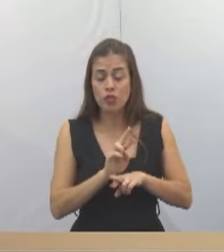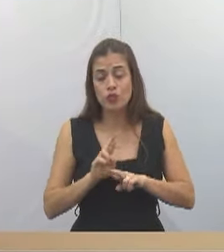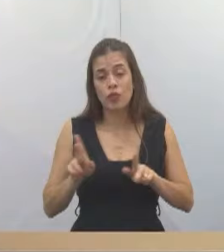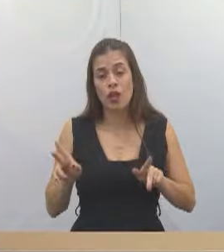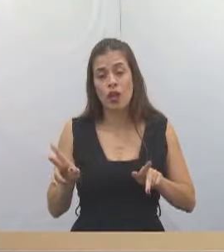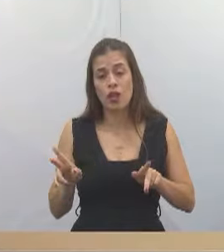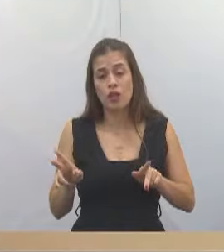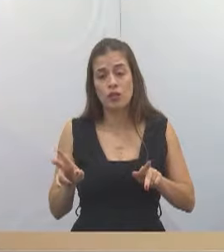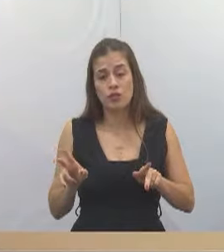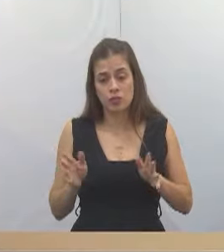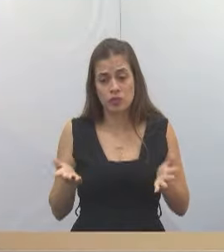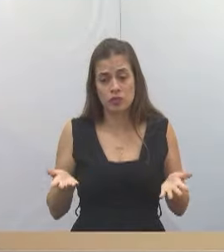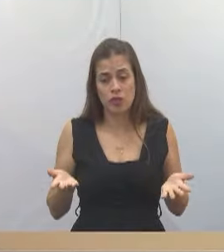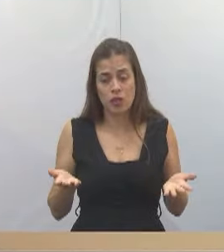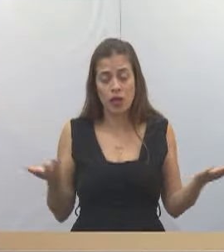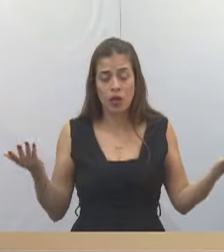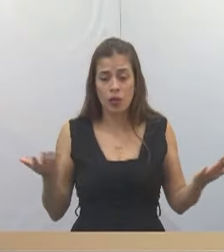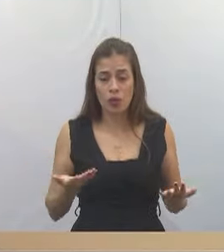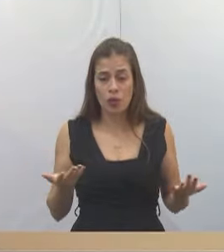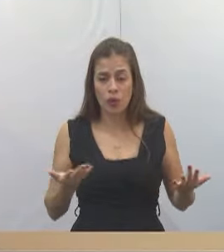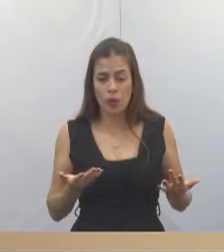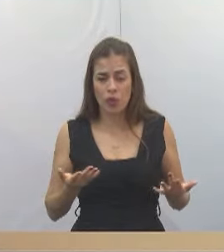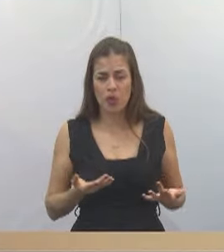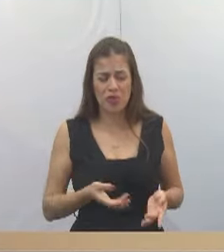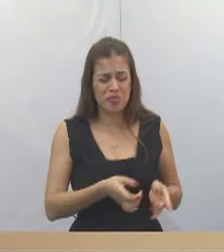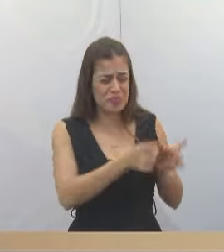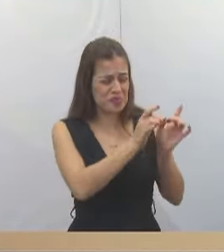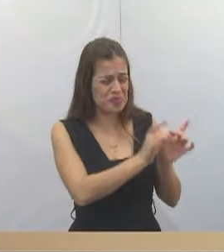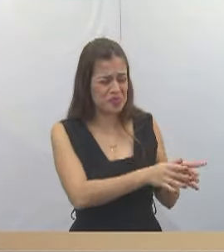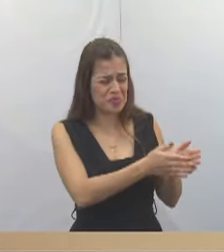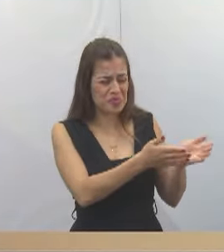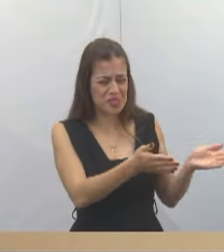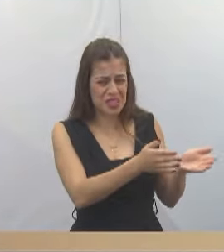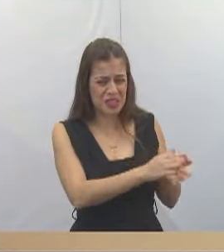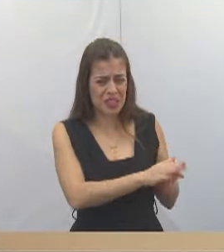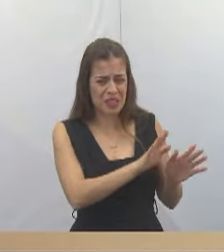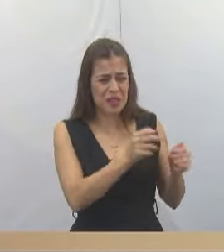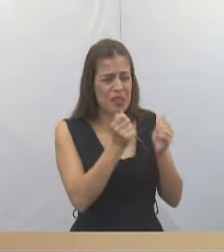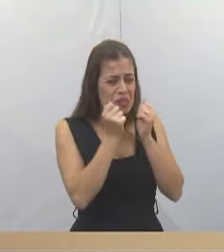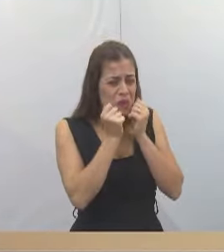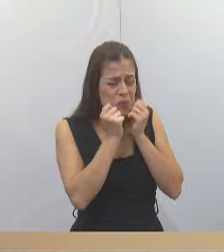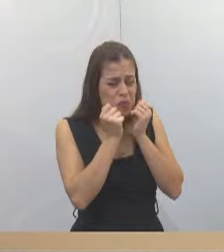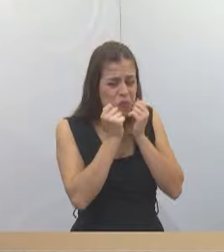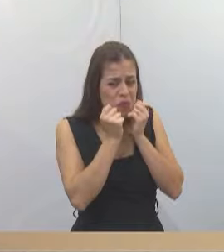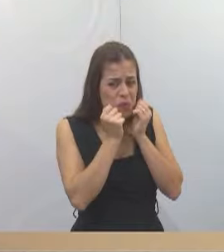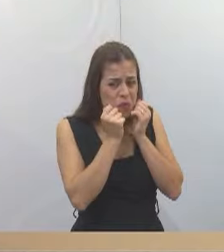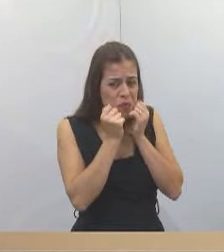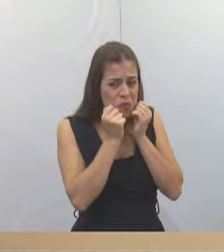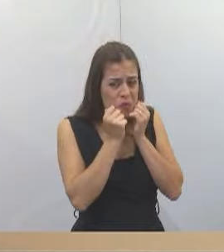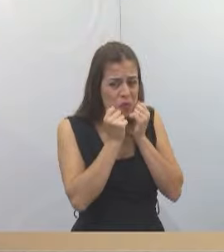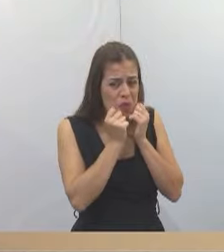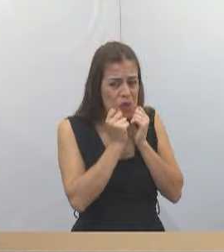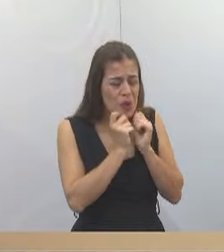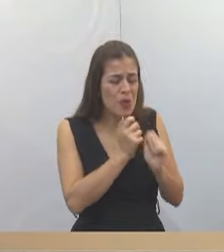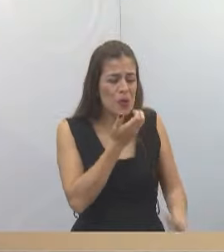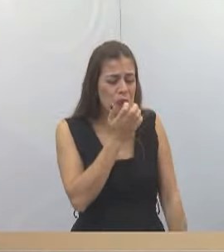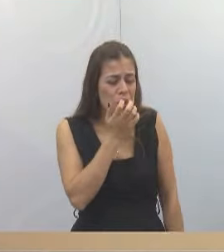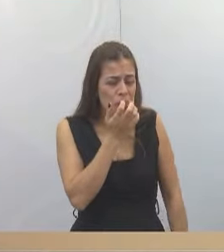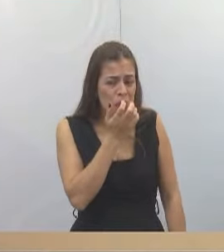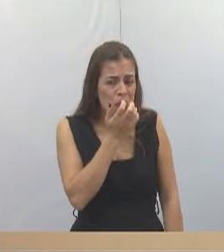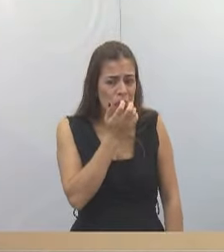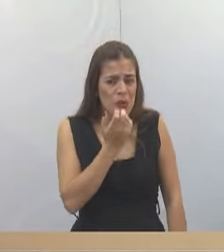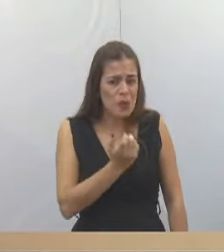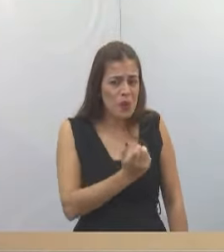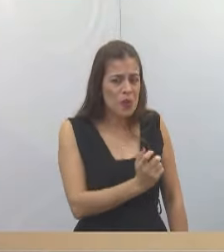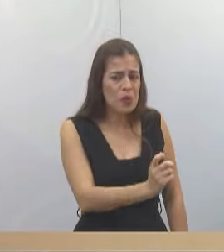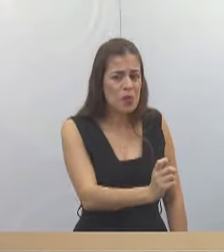é outra coisa. Agora, deixar ele lá o tempo todo, aí está um frio à noite, vai ficar onde, Totó? Vai para a